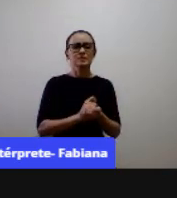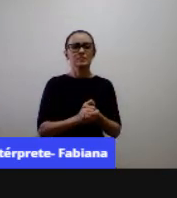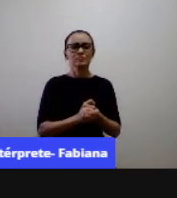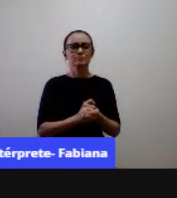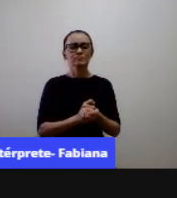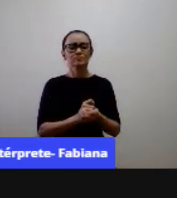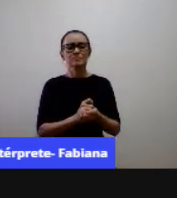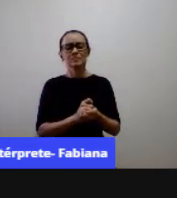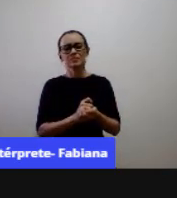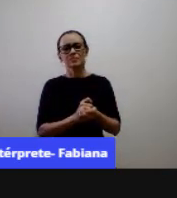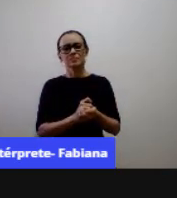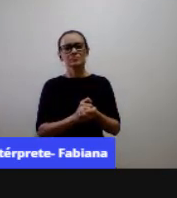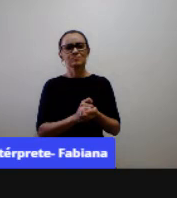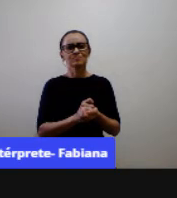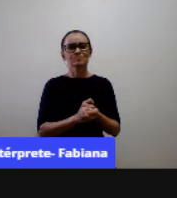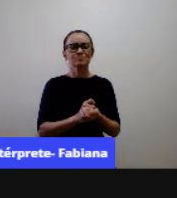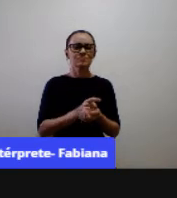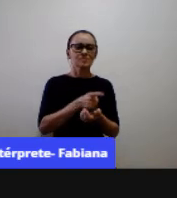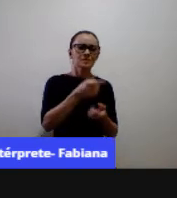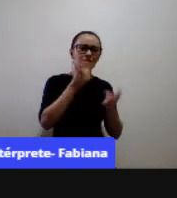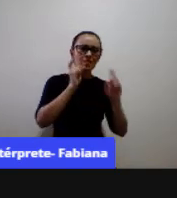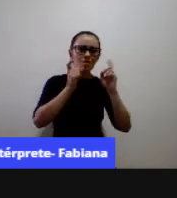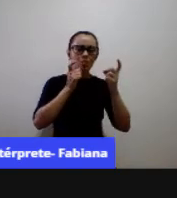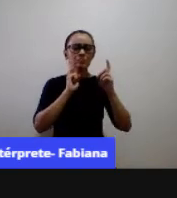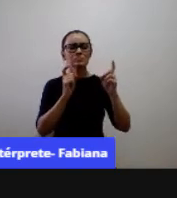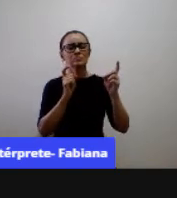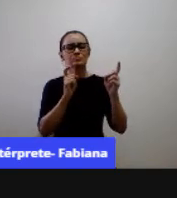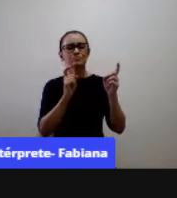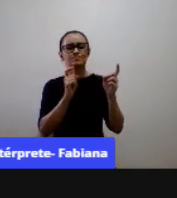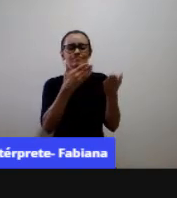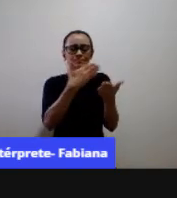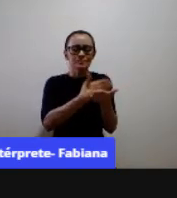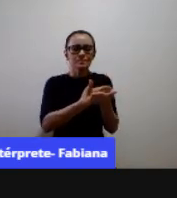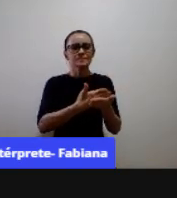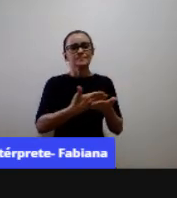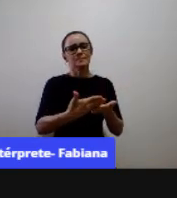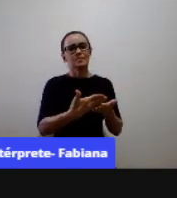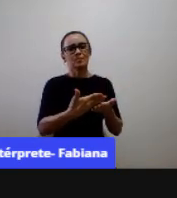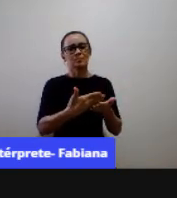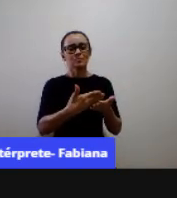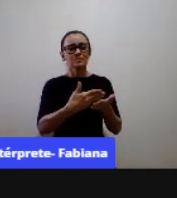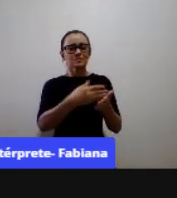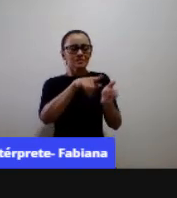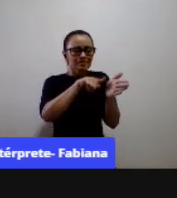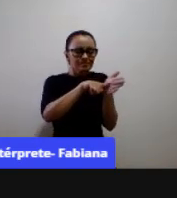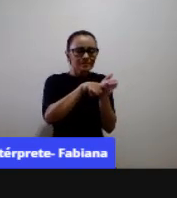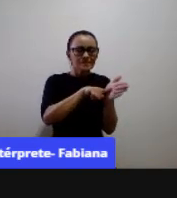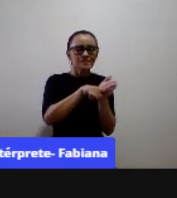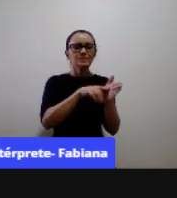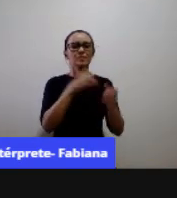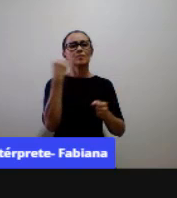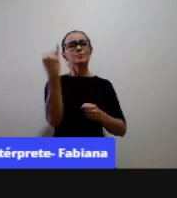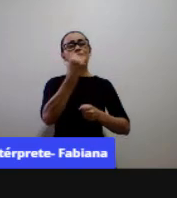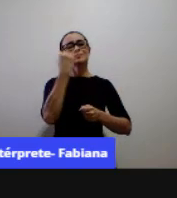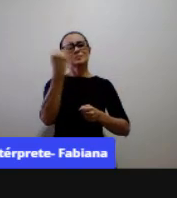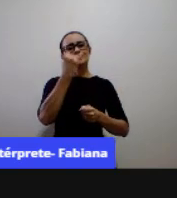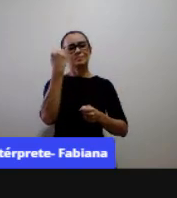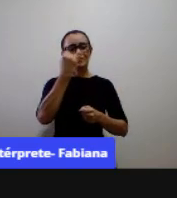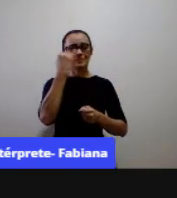essa anamnese é de suma importância para que seja